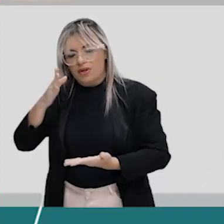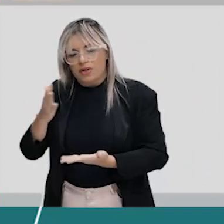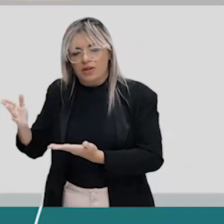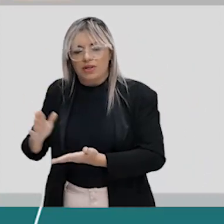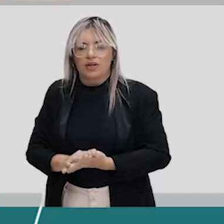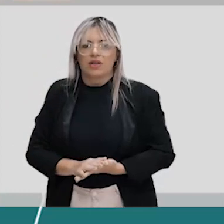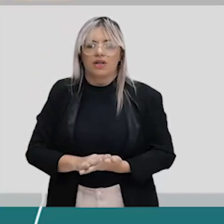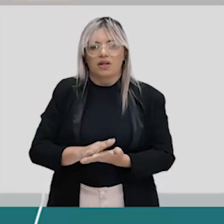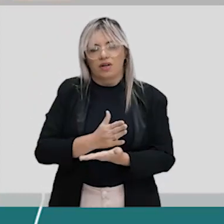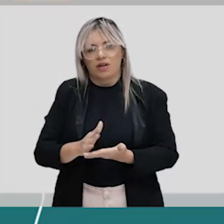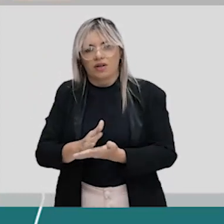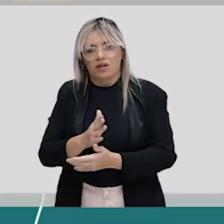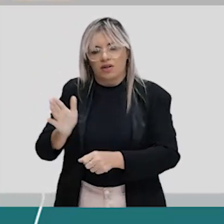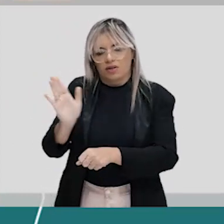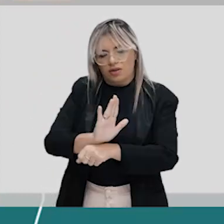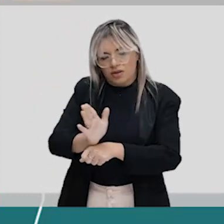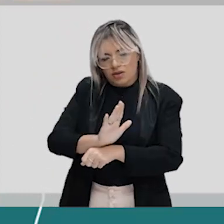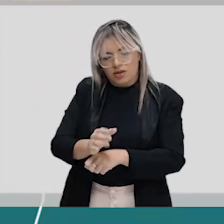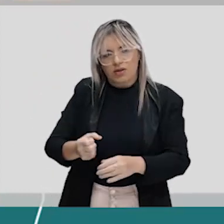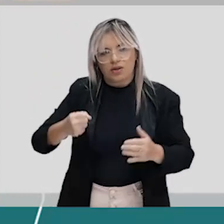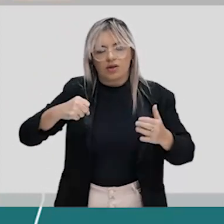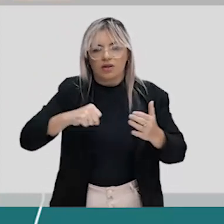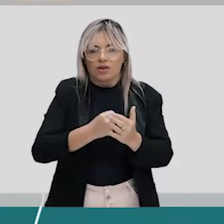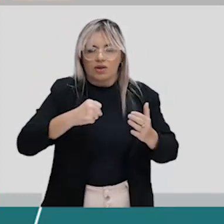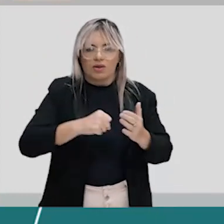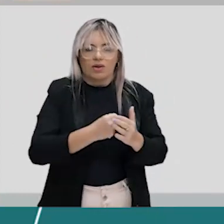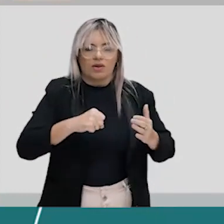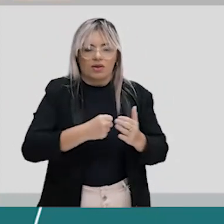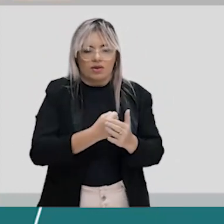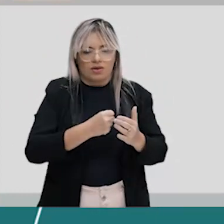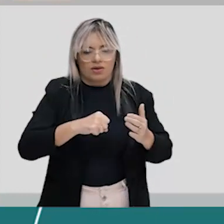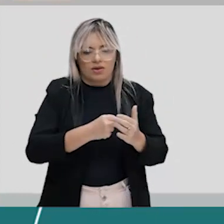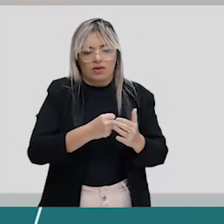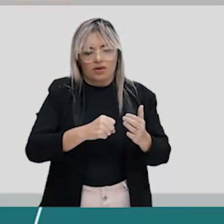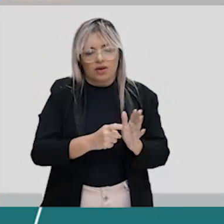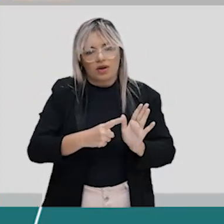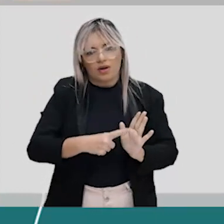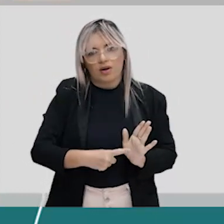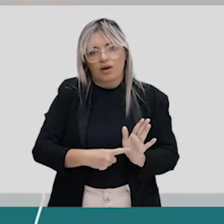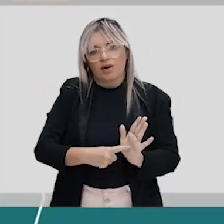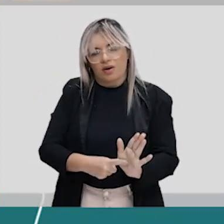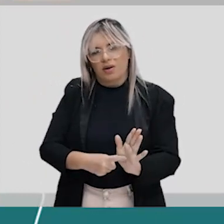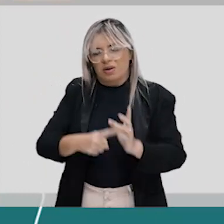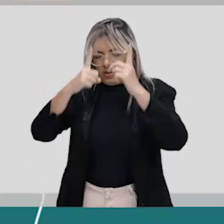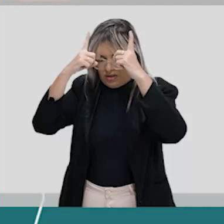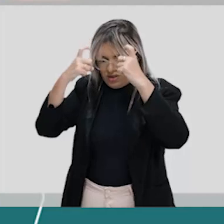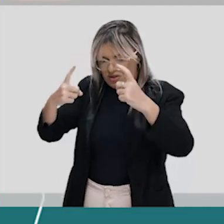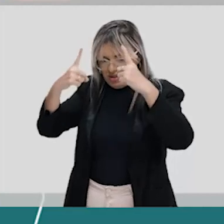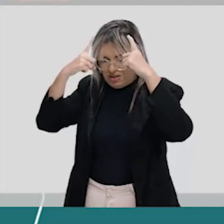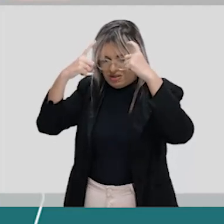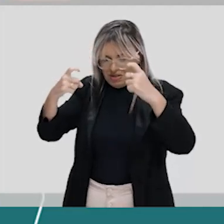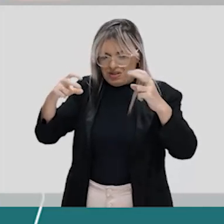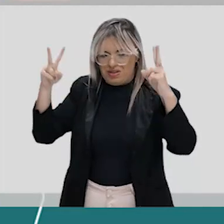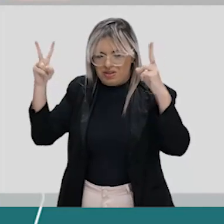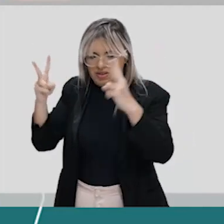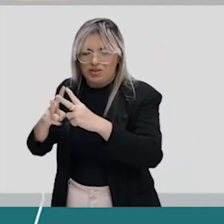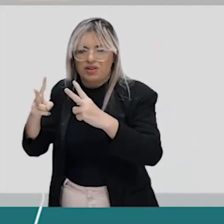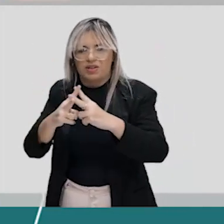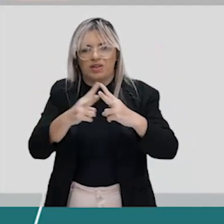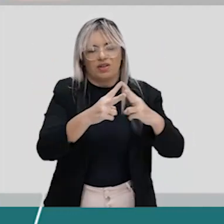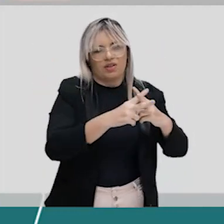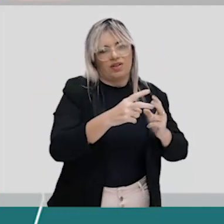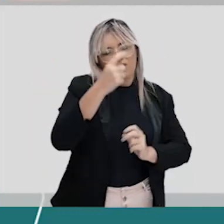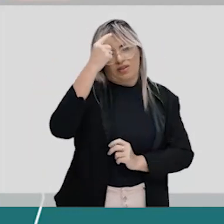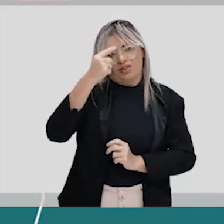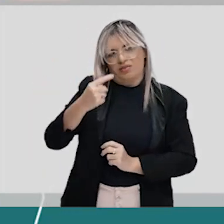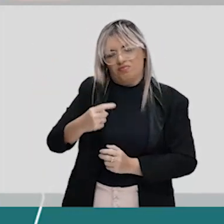filmes, principalmente os de lutas, eles abordam muito as lutas como algo que é violento, algo que é agressivo, sempre com